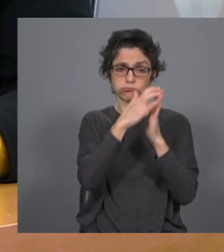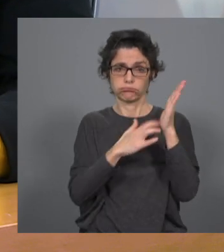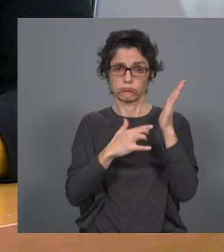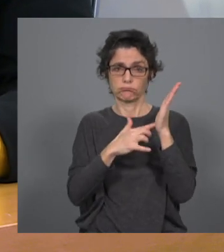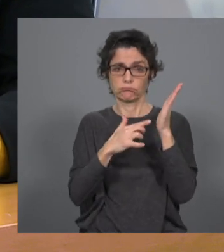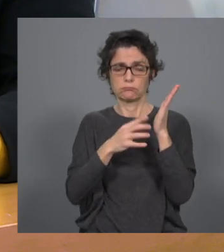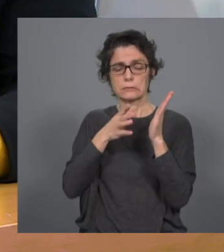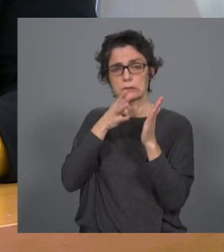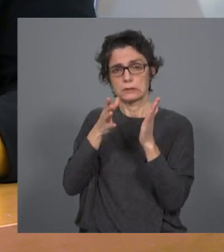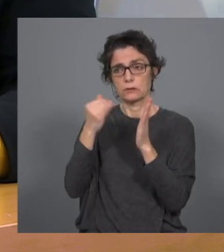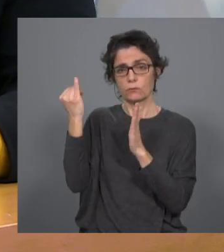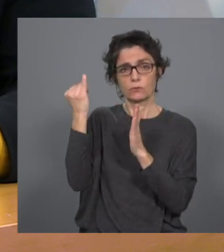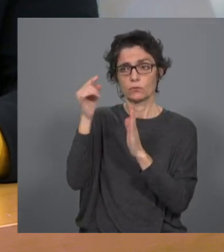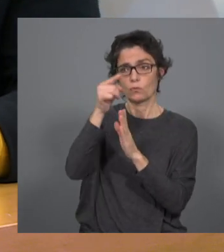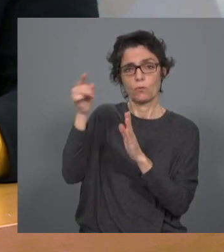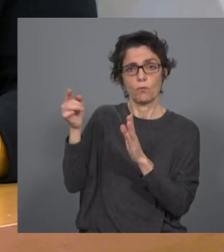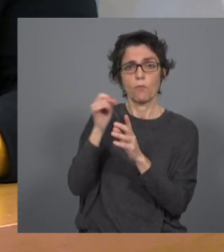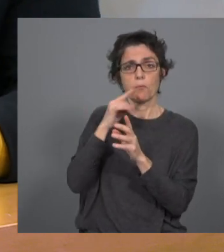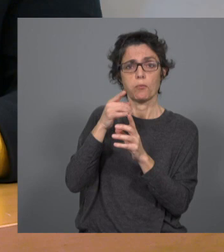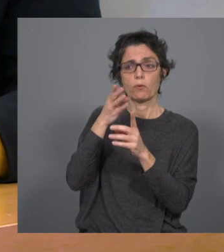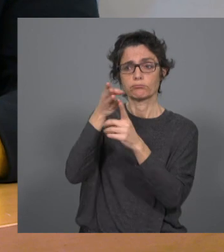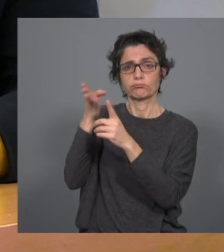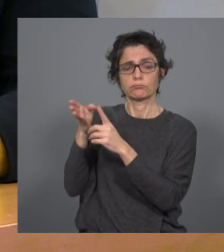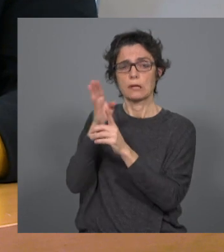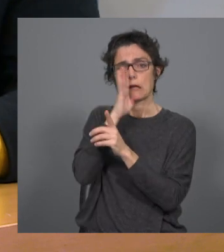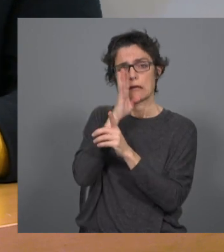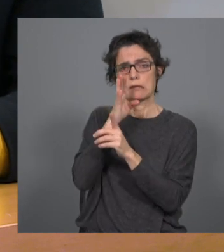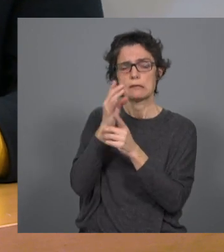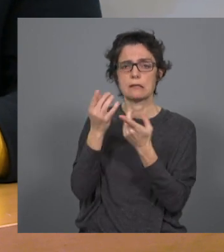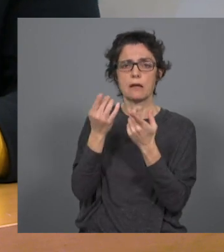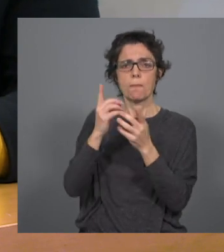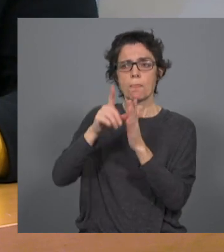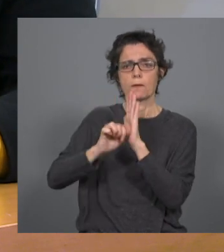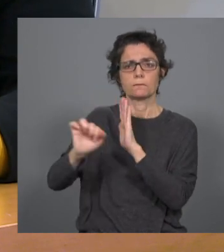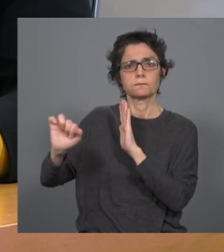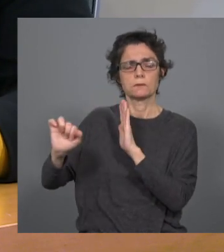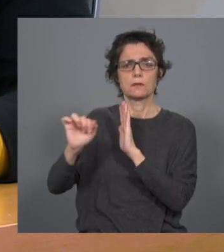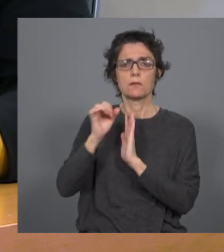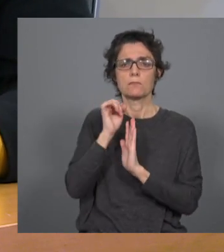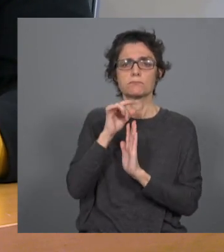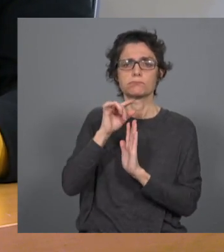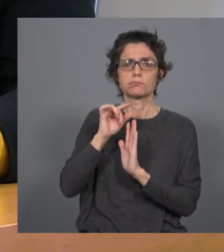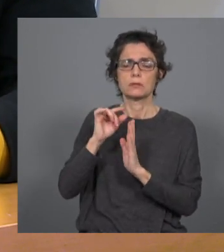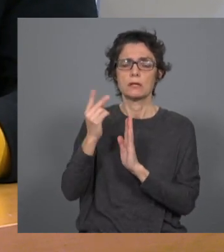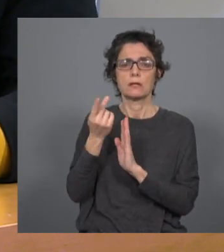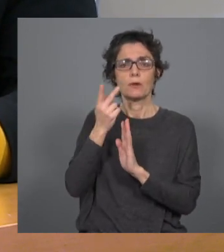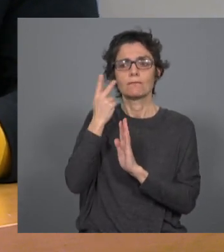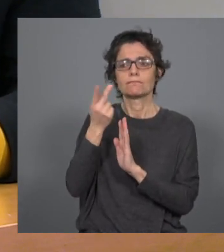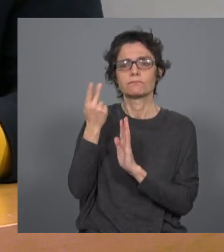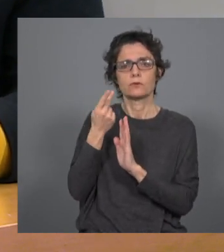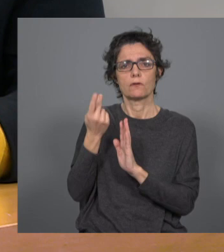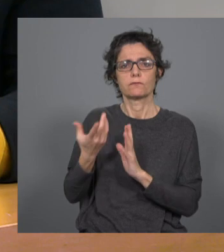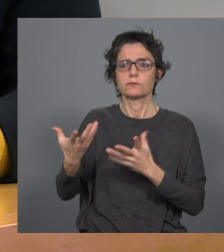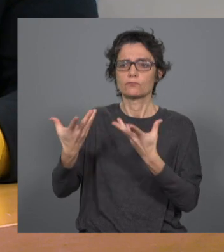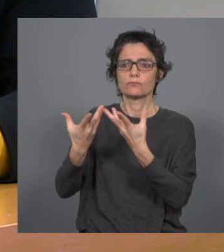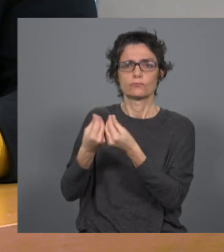obras próprias, se no carisma houver a herança de obras específicas e próprias, de poderem também viver em grupos de vida fraterna. Não a